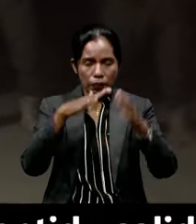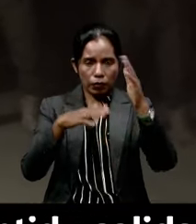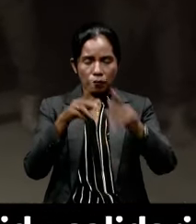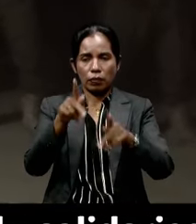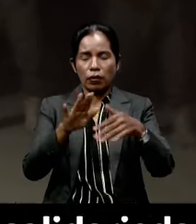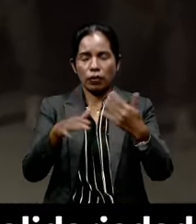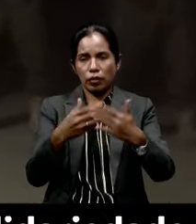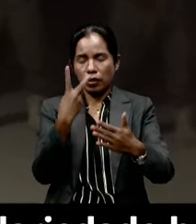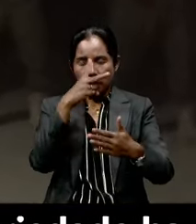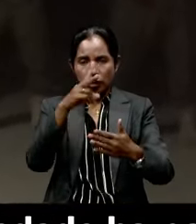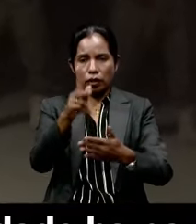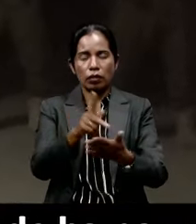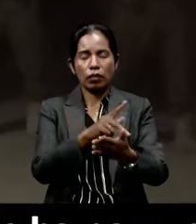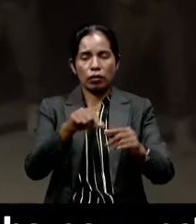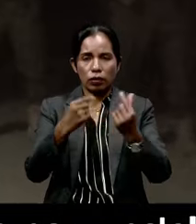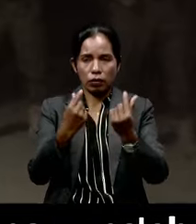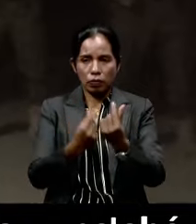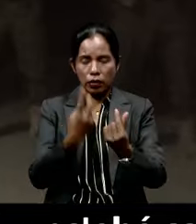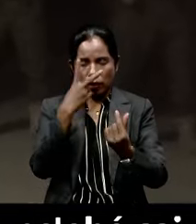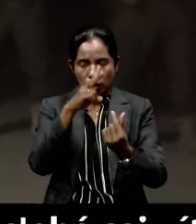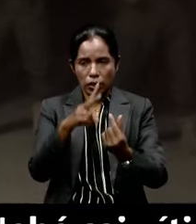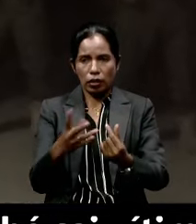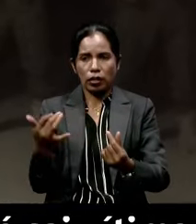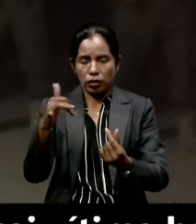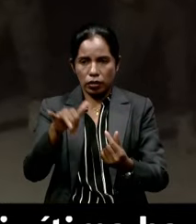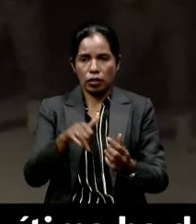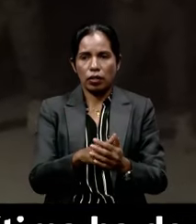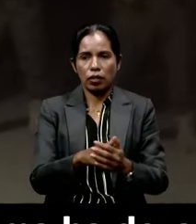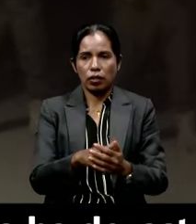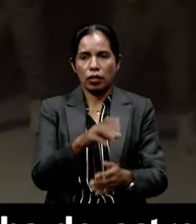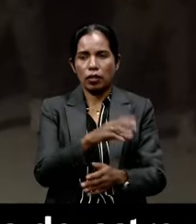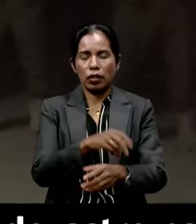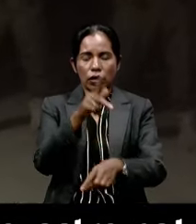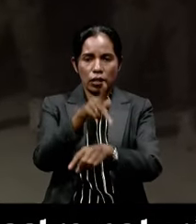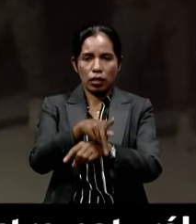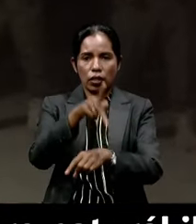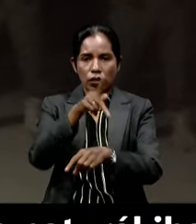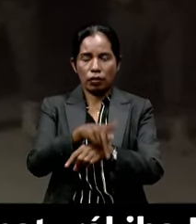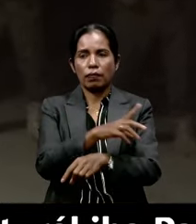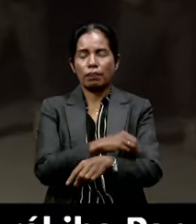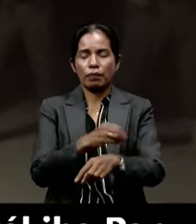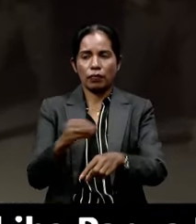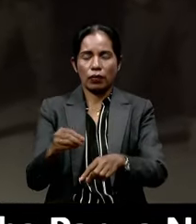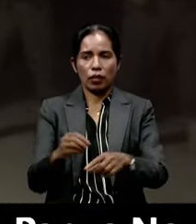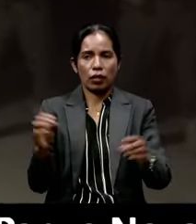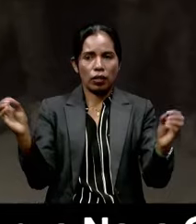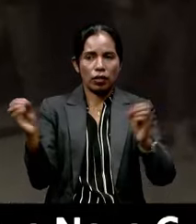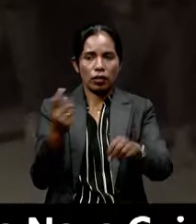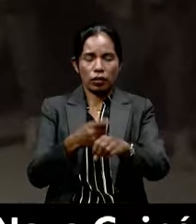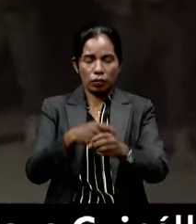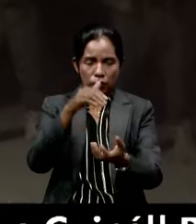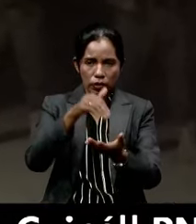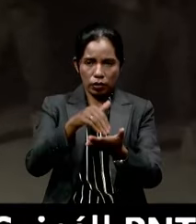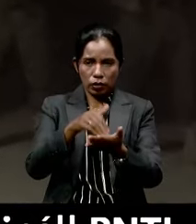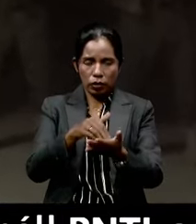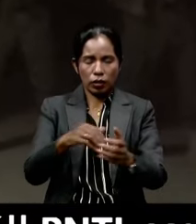tohare, grupo Sira, vai criminoso Sira ne, para ita tohare Sira, Sira nebemaka, calam, calam, Sira la ia tempo para estura,